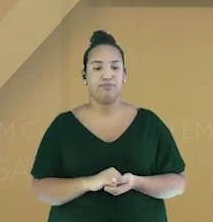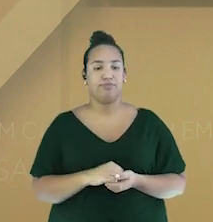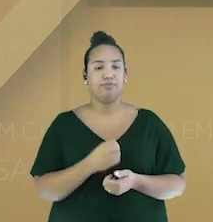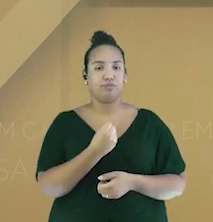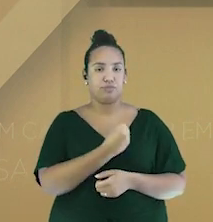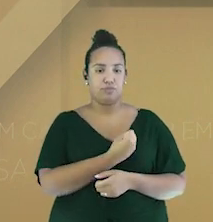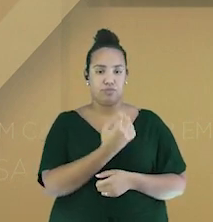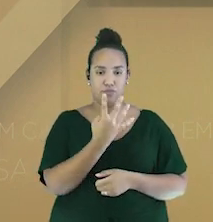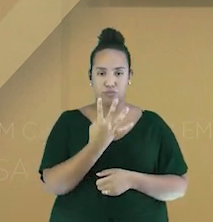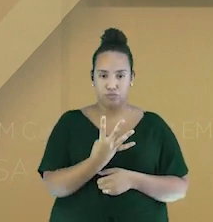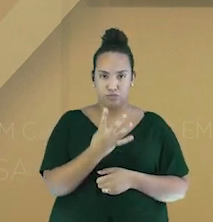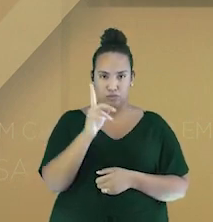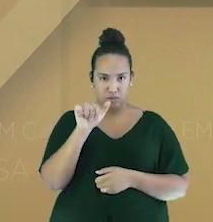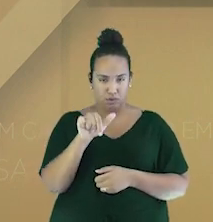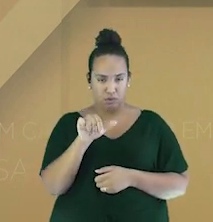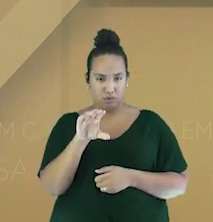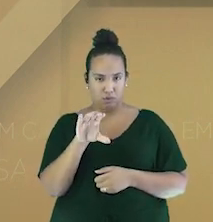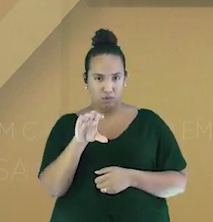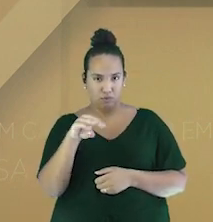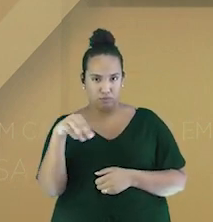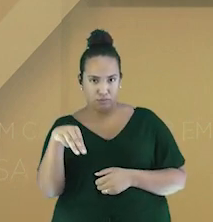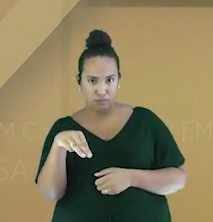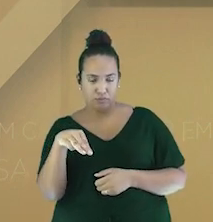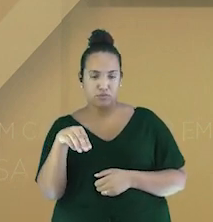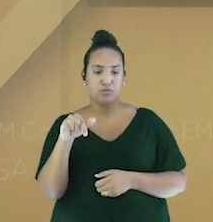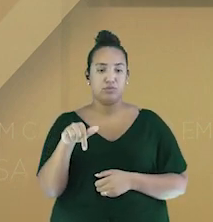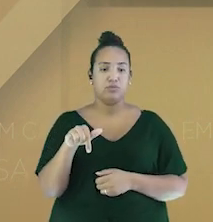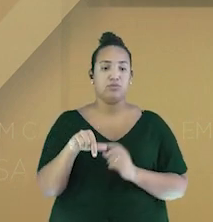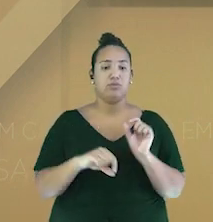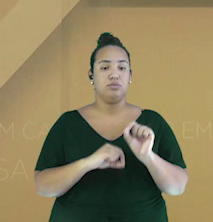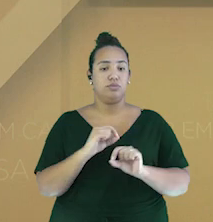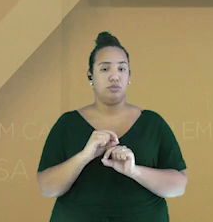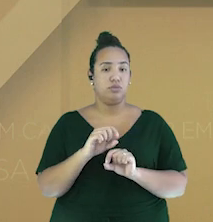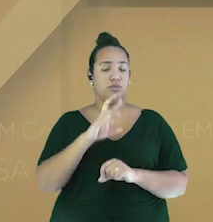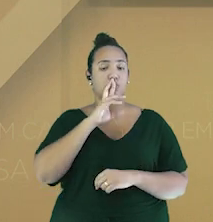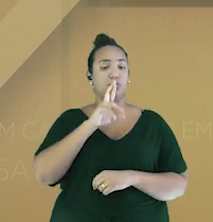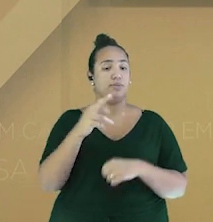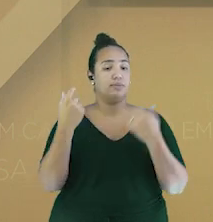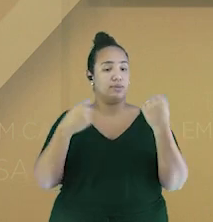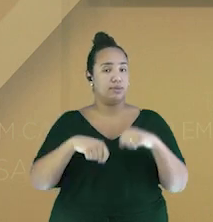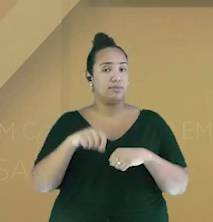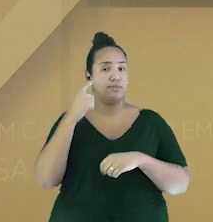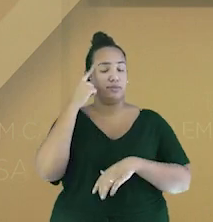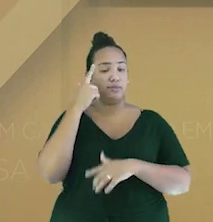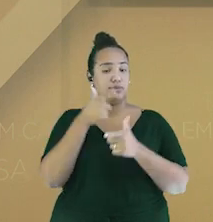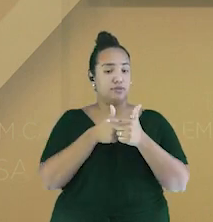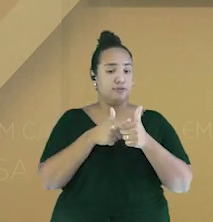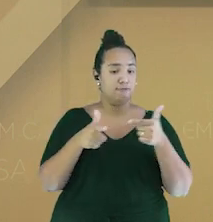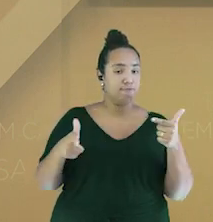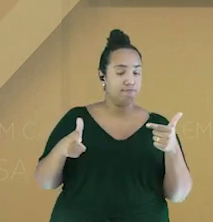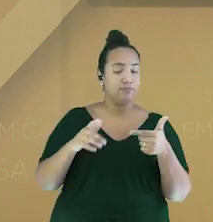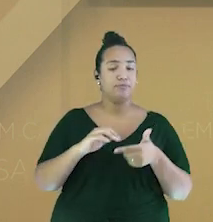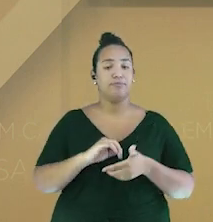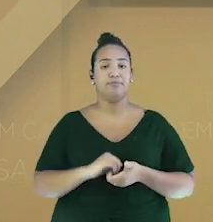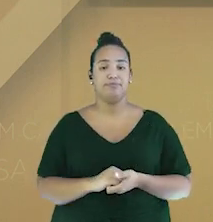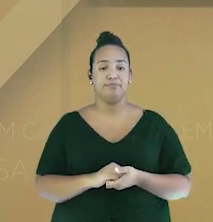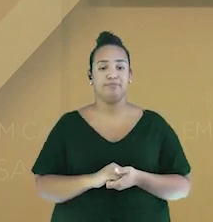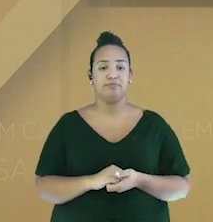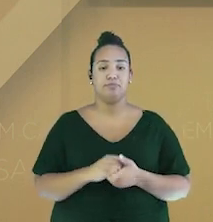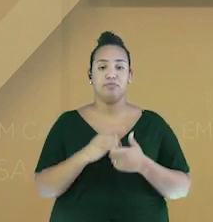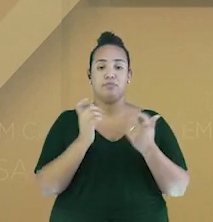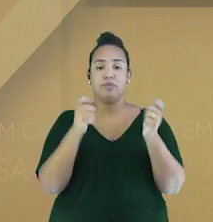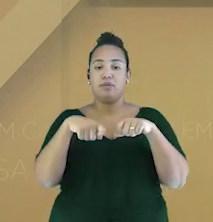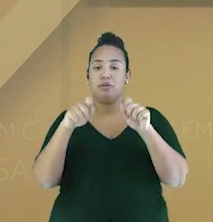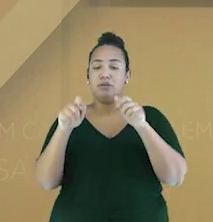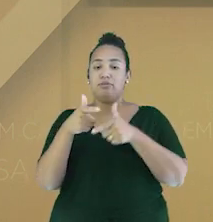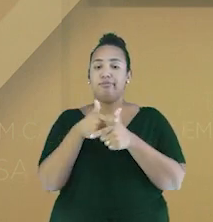4 é composto? Para responder, vamos pensar nos divisores de 4. Os possíveis divisores de 4